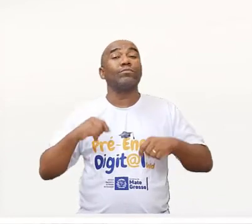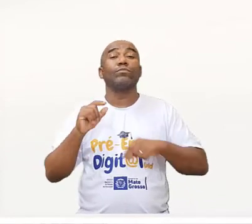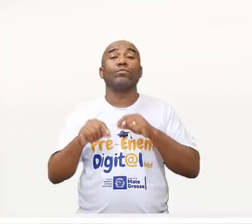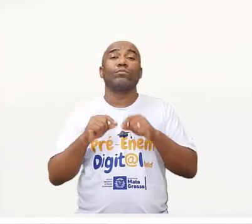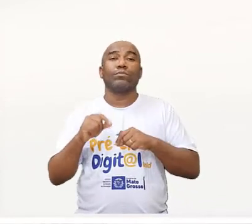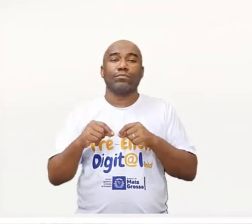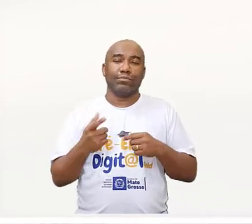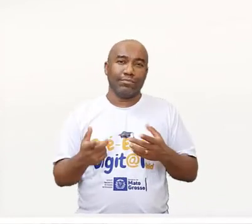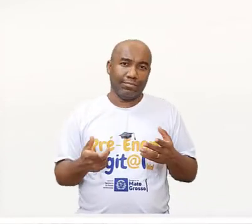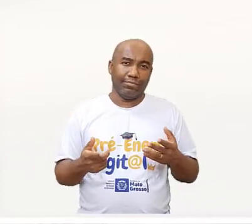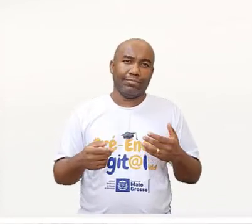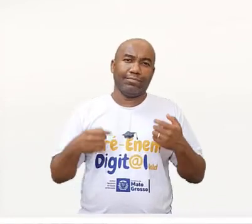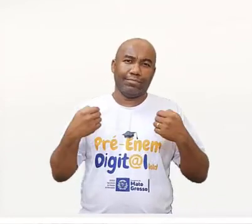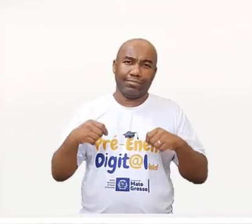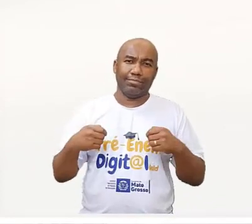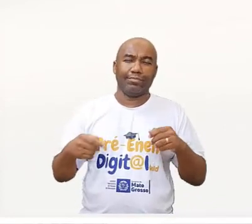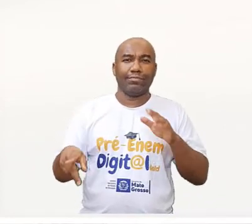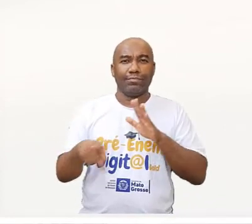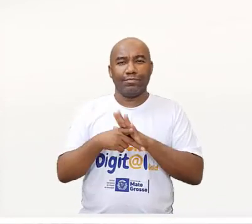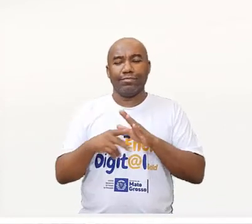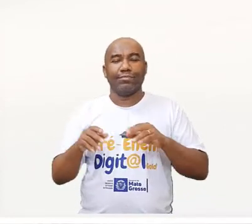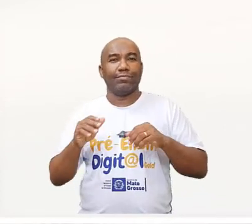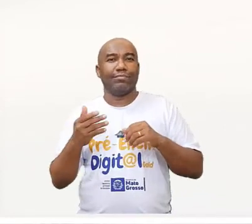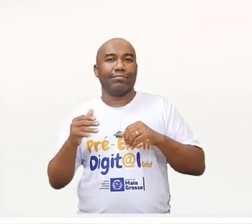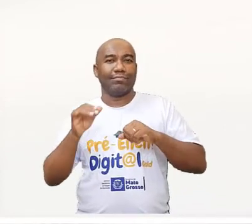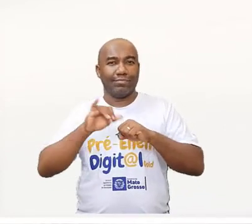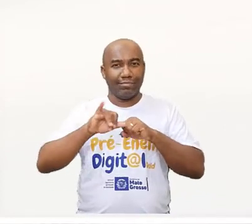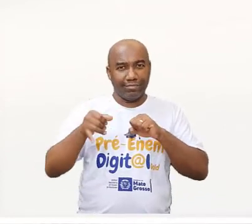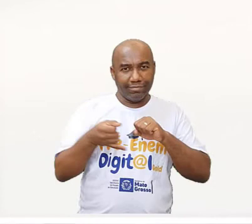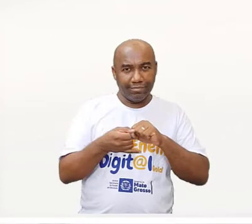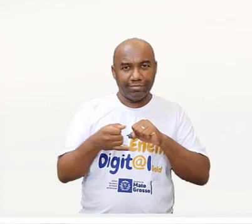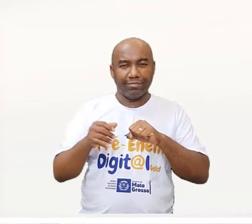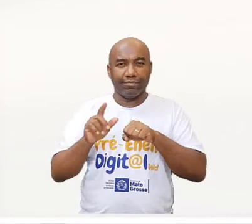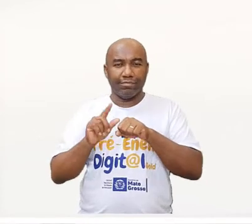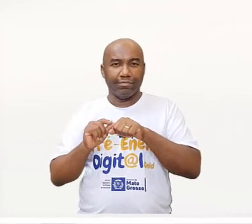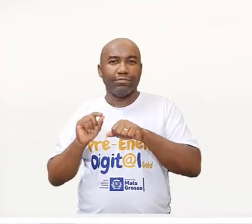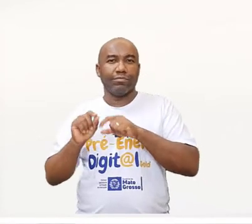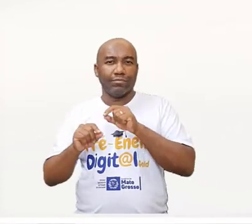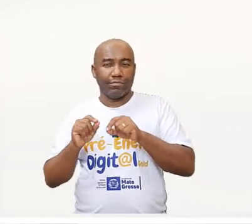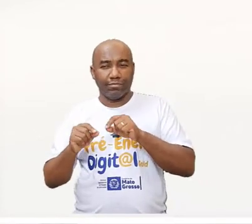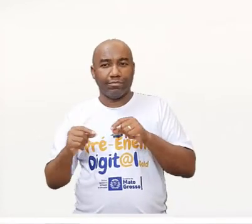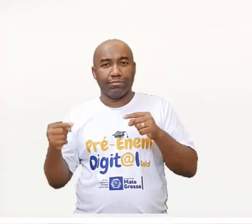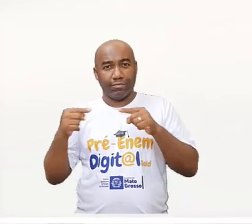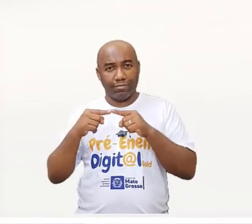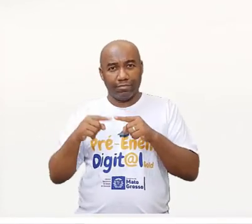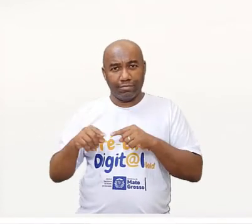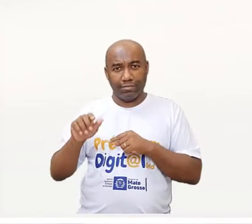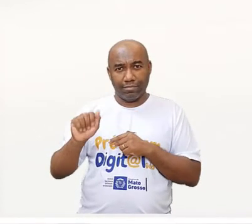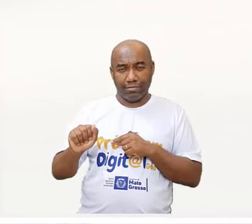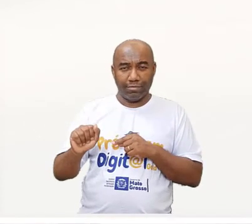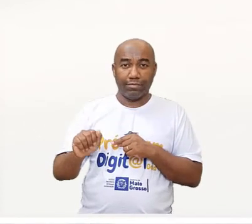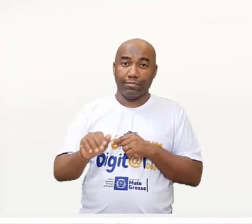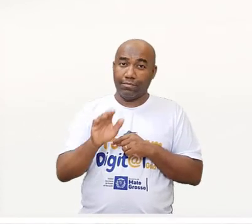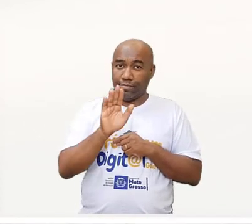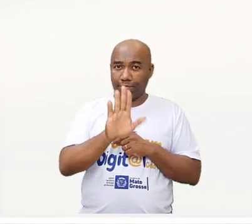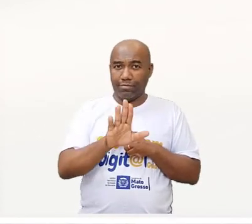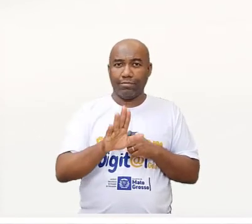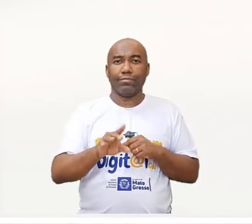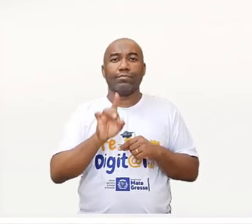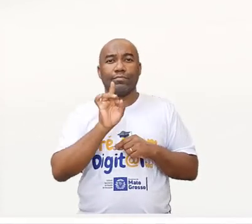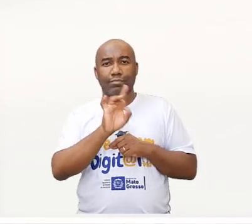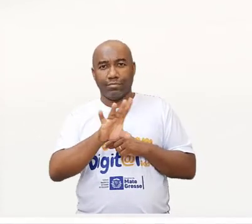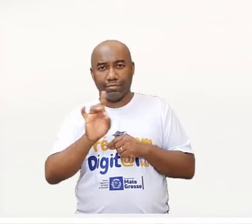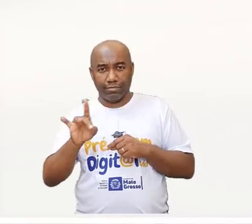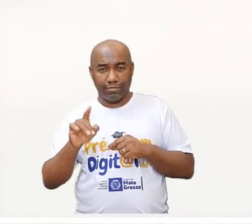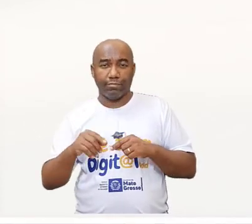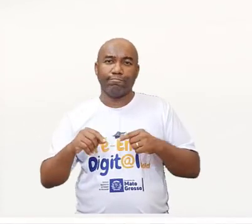o adjetivo no feminino se você utilizar o A. Mas, caso